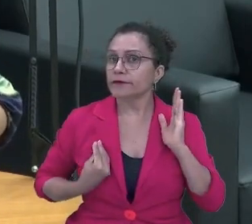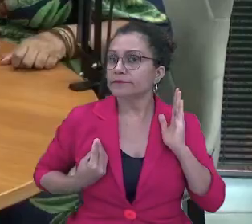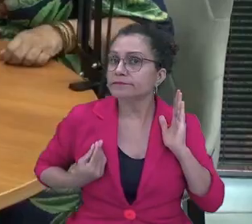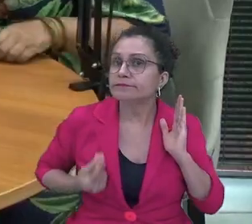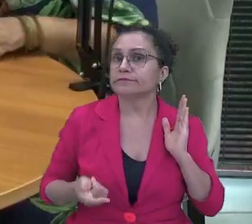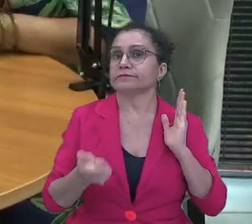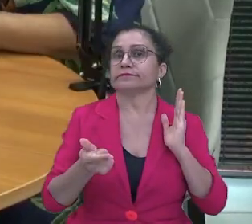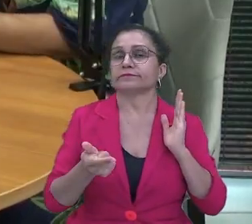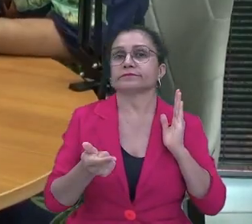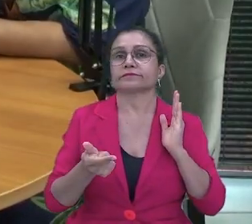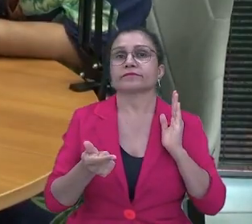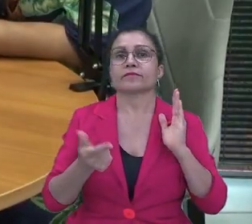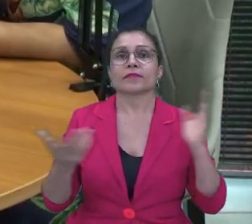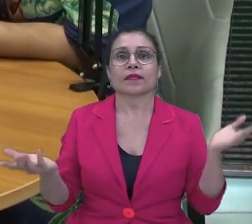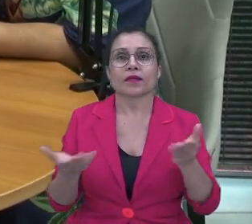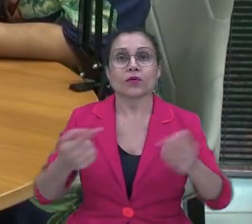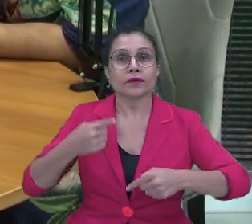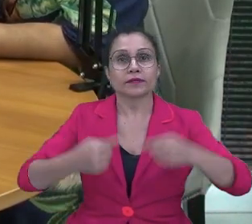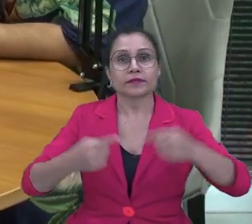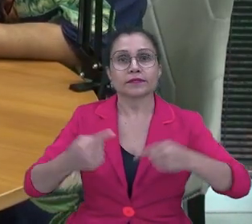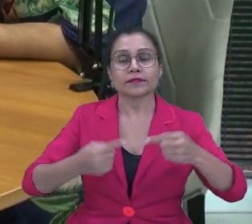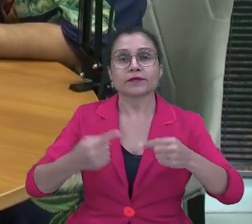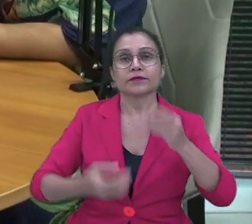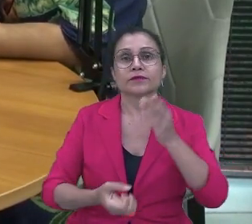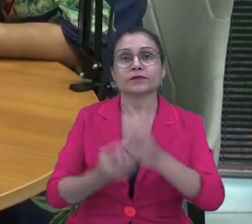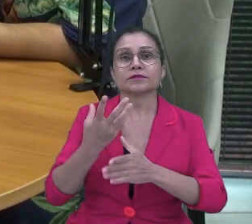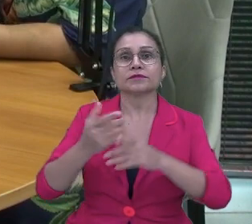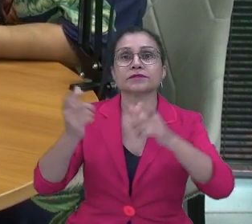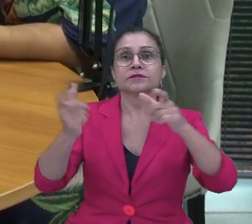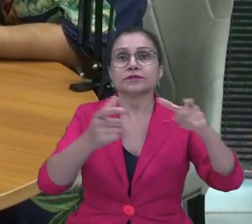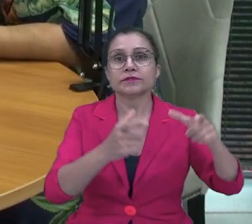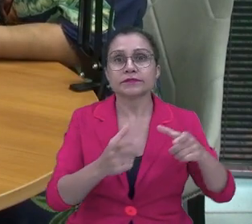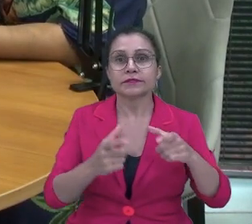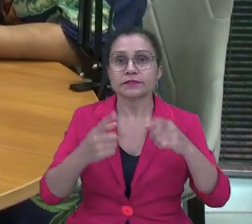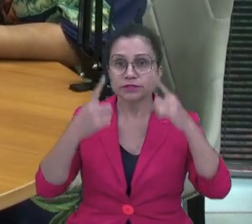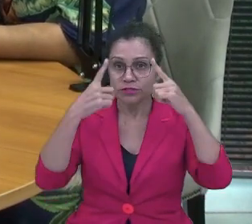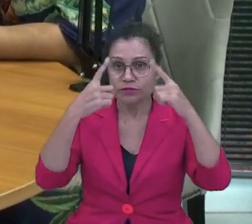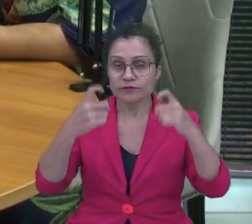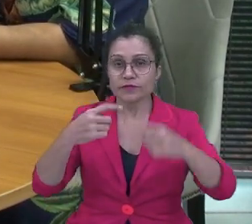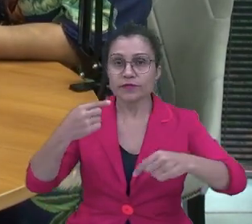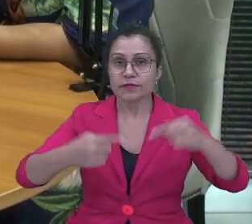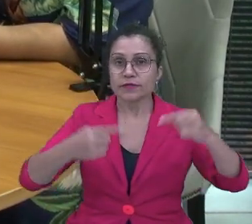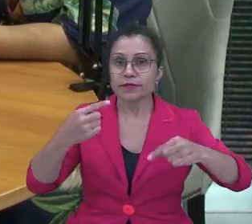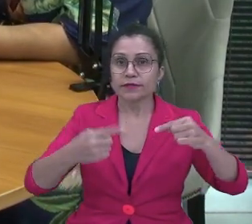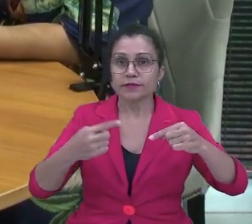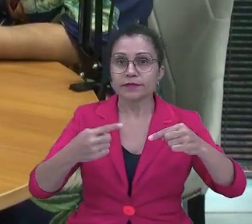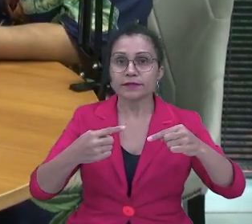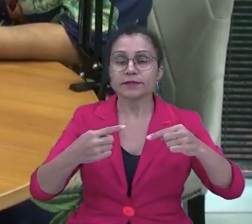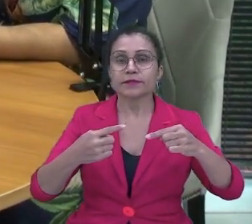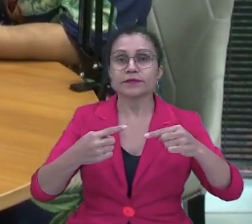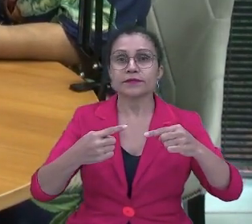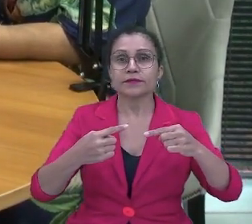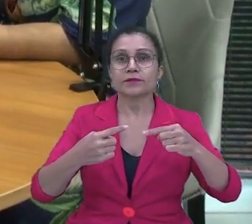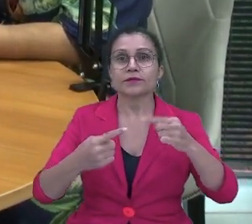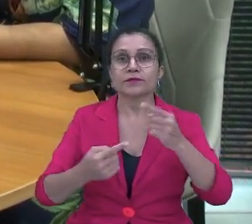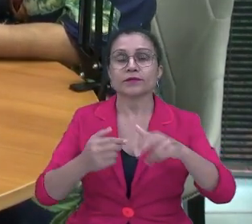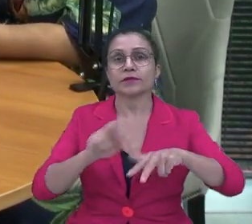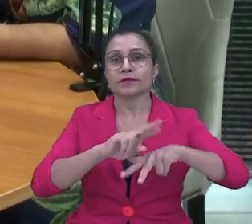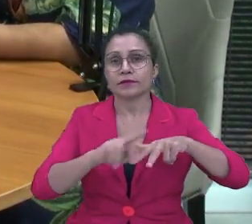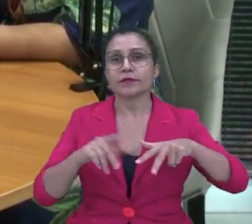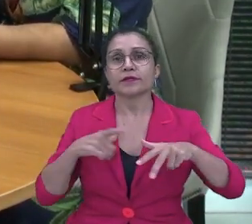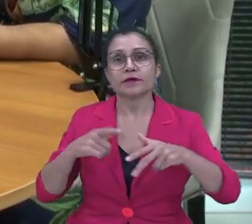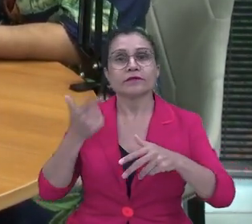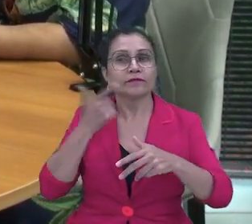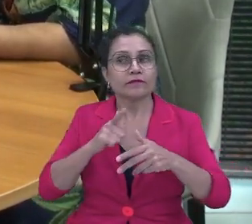nisso, vai ter agora, está sendo já discutido a criação de um espaço para a questão de violência política, só para encerrar? Isso, violência política de gênero,